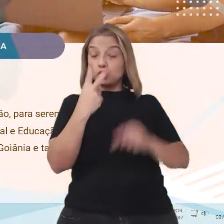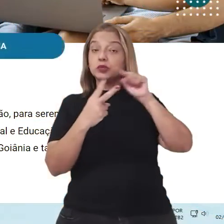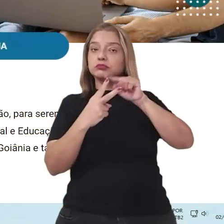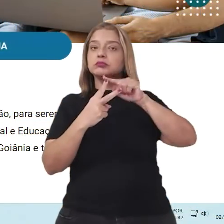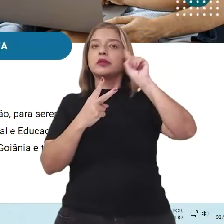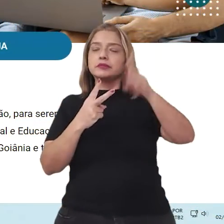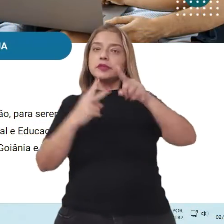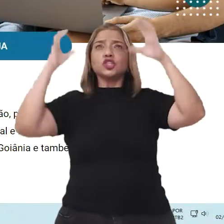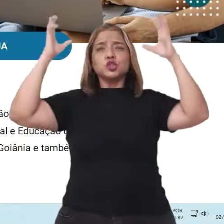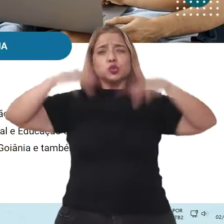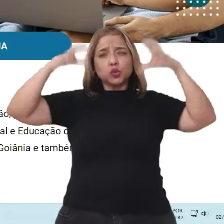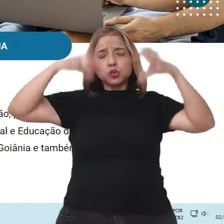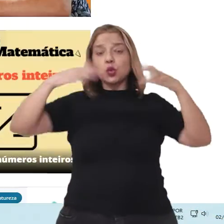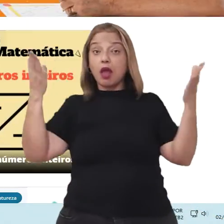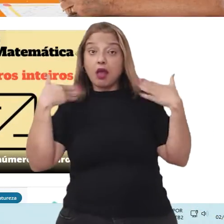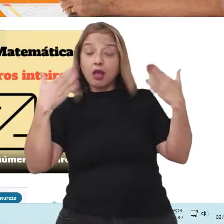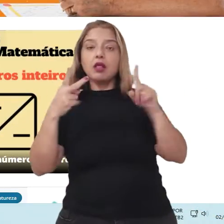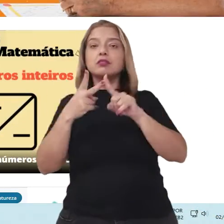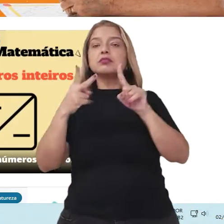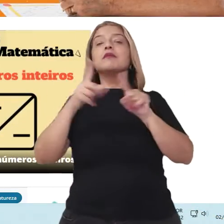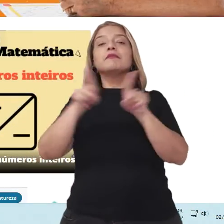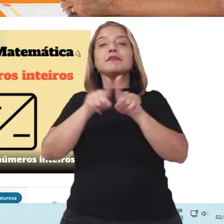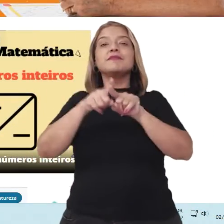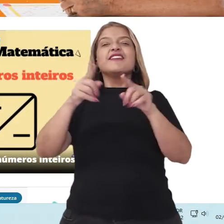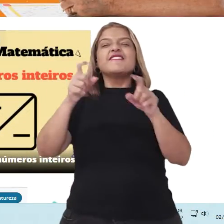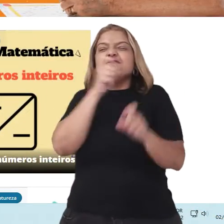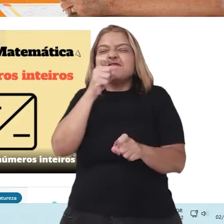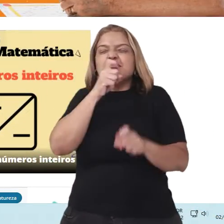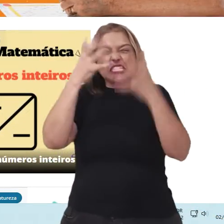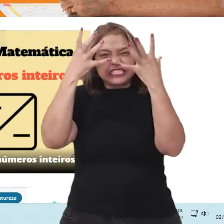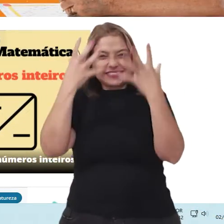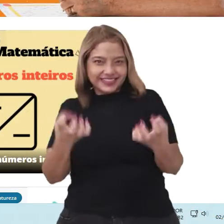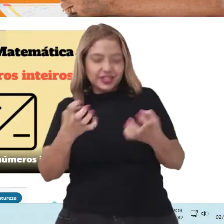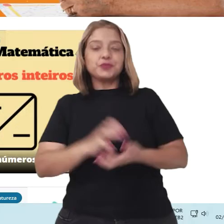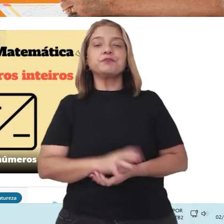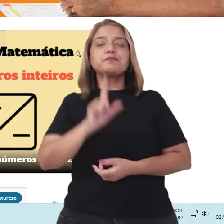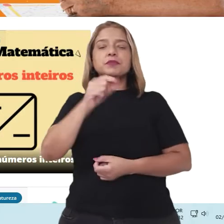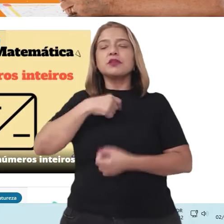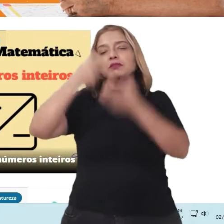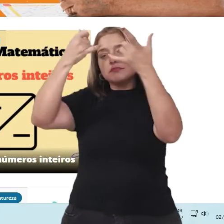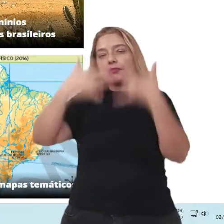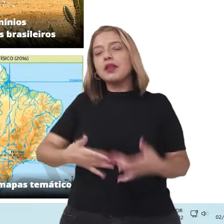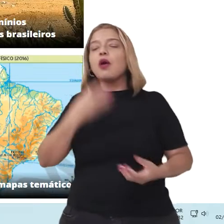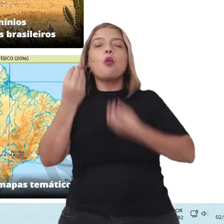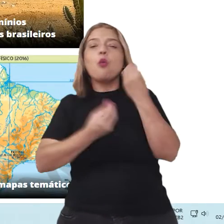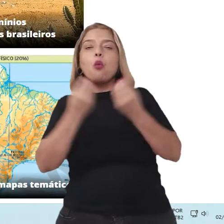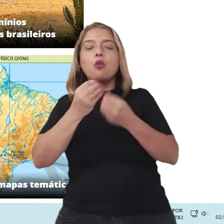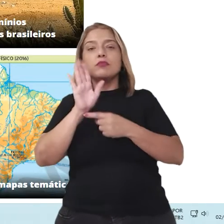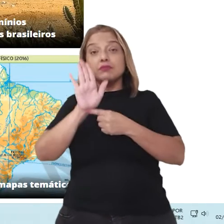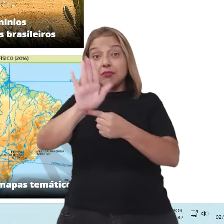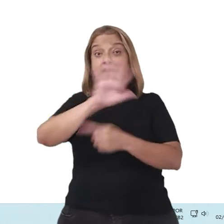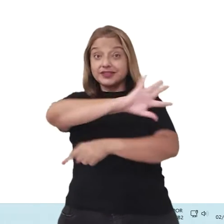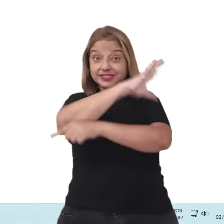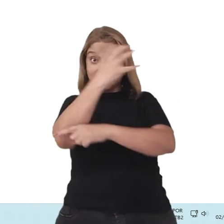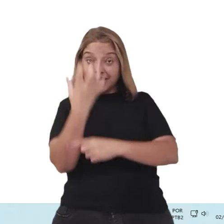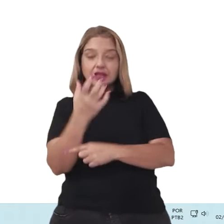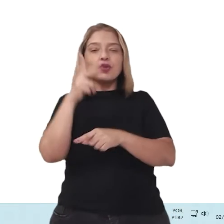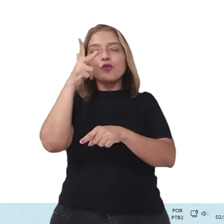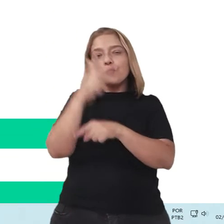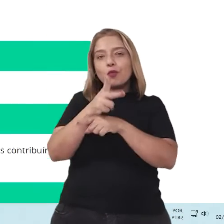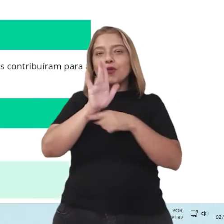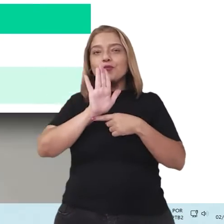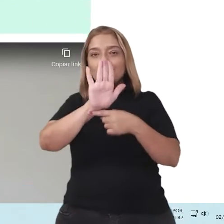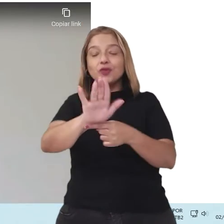definidas, verão chuvoso e inverno seco. E para ampliar o nosso entendimento sobre o Cerrado, vamos assistir